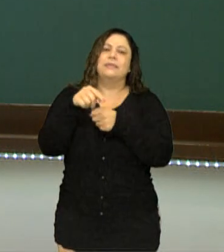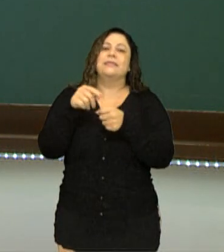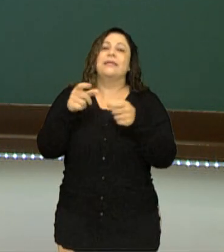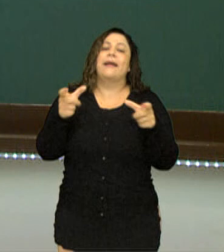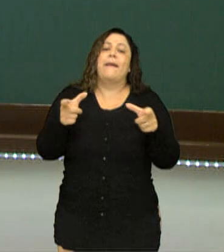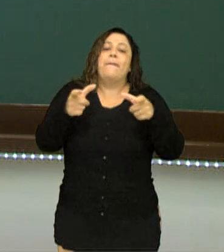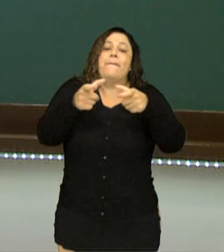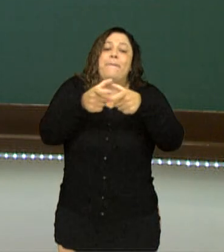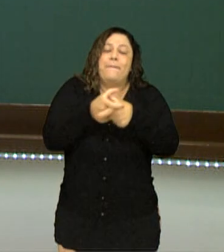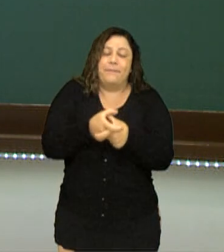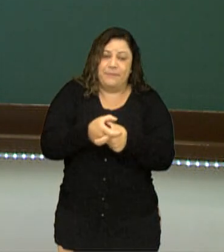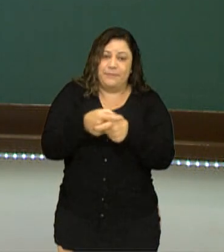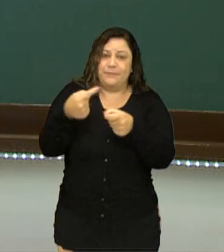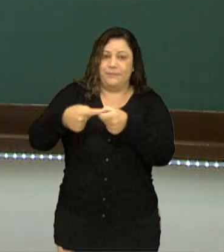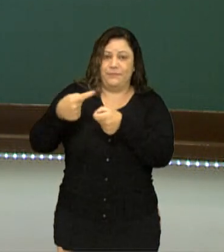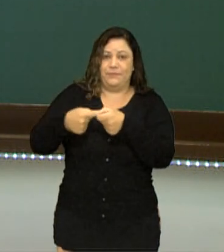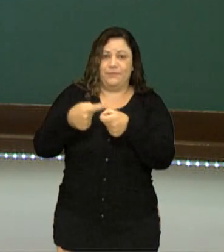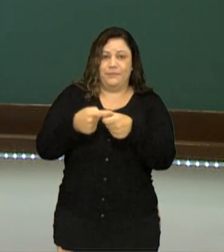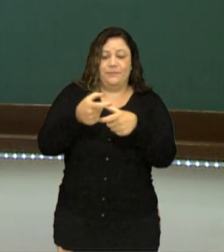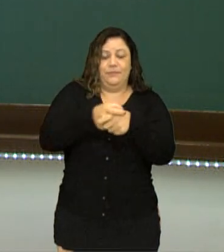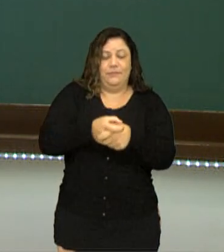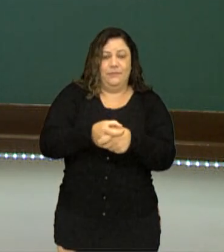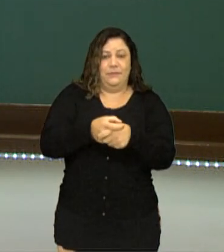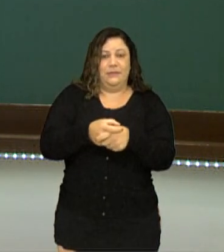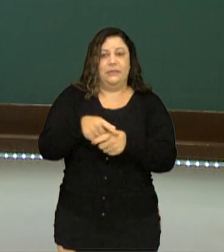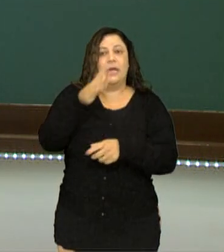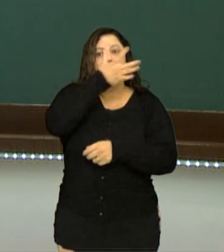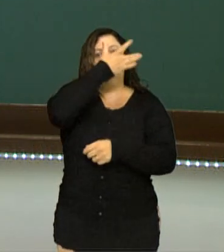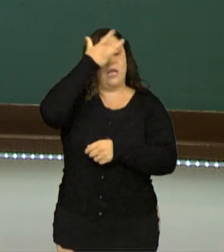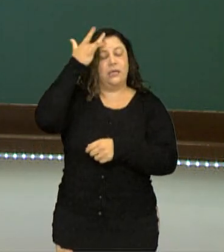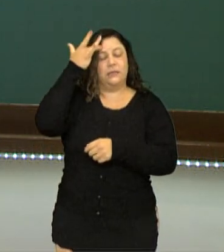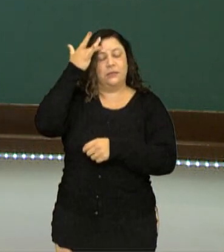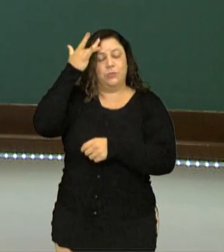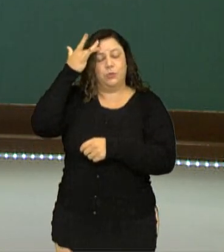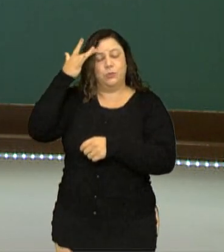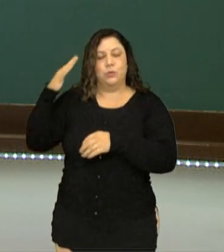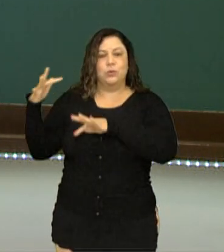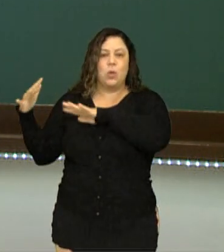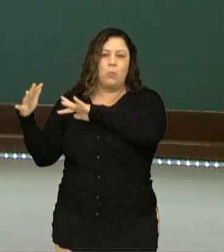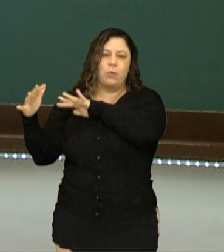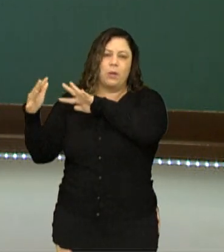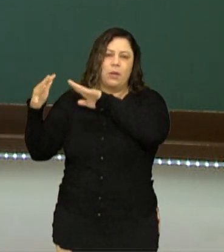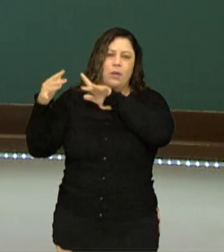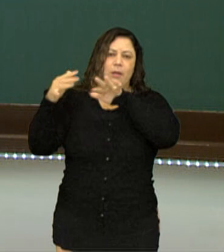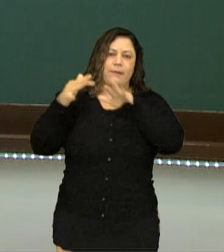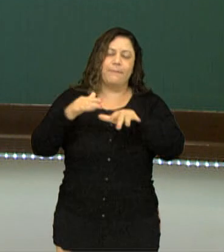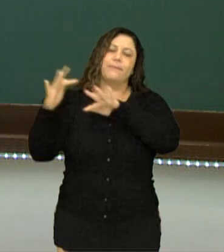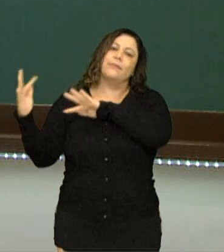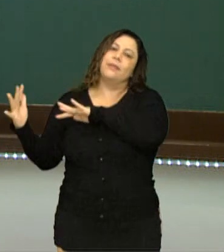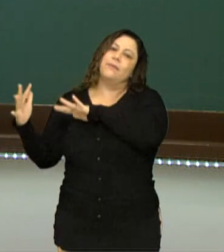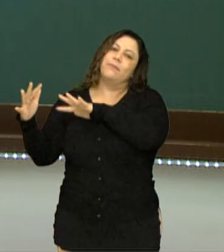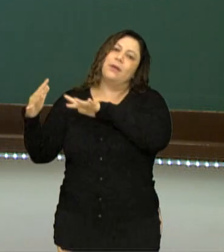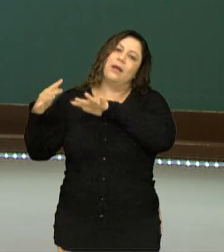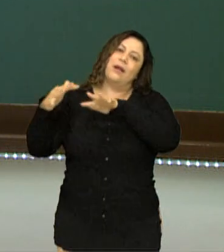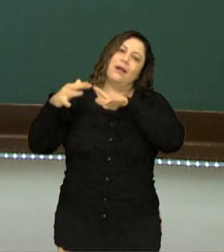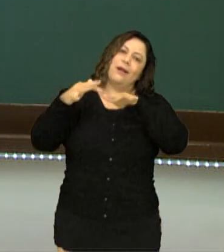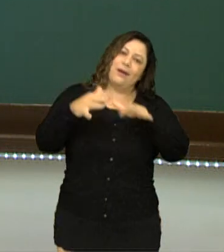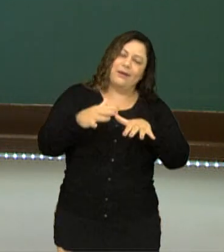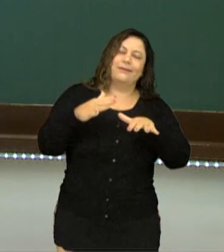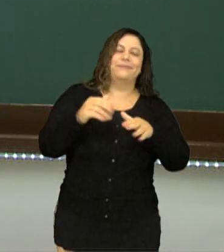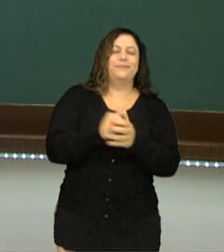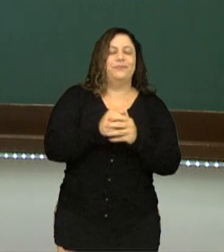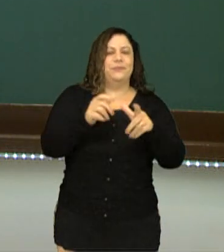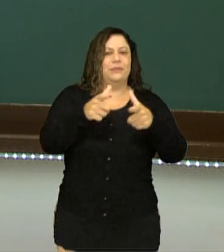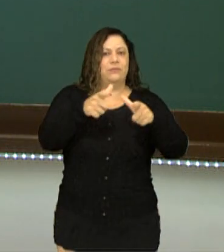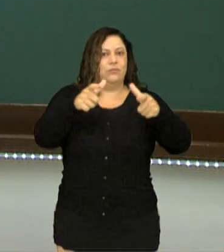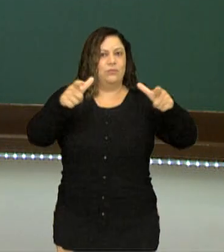início e era provavelmente, e conforme a população foi se aglomerando, se acumulando em determinadas áreas, essa mancha urbana